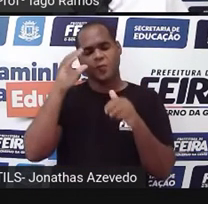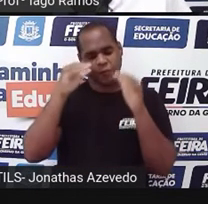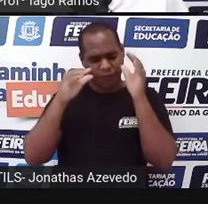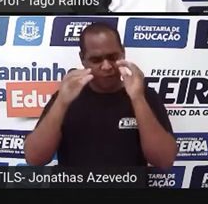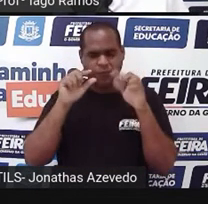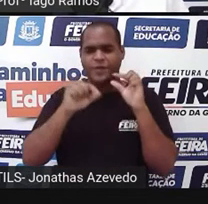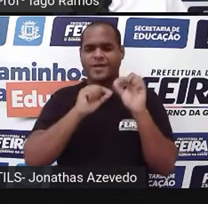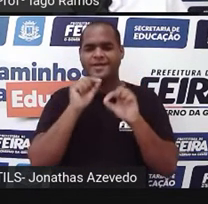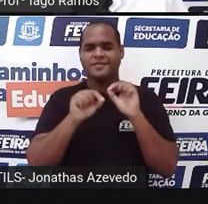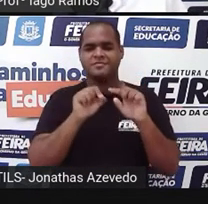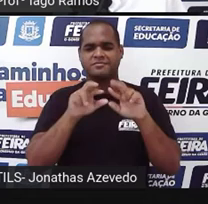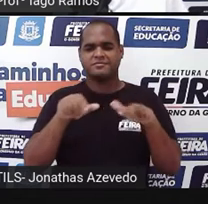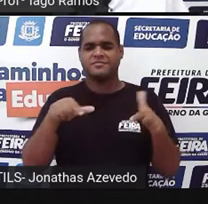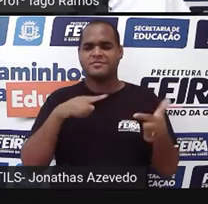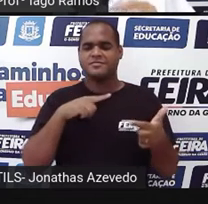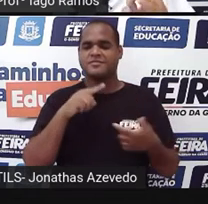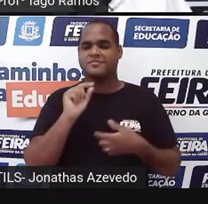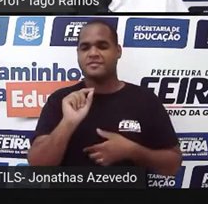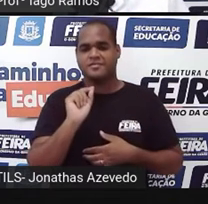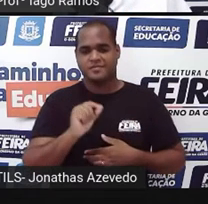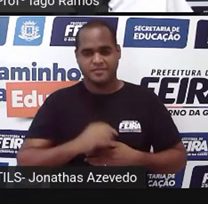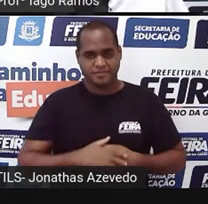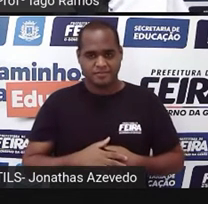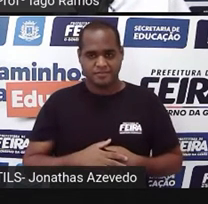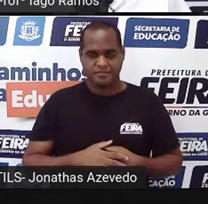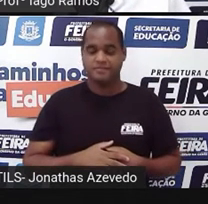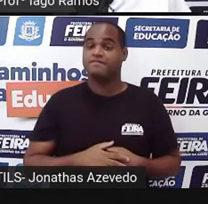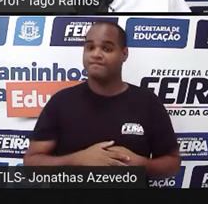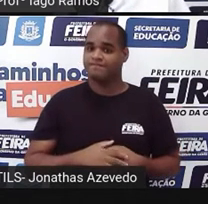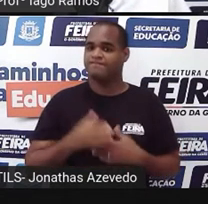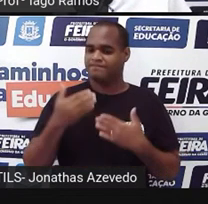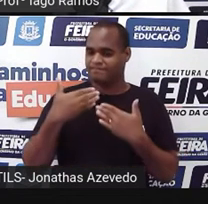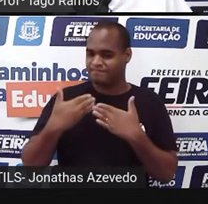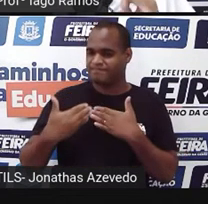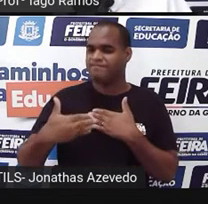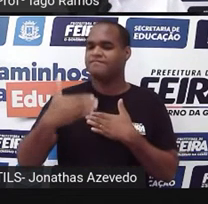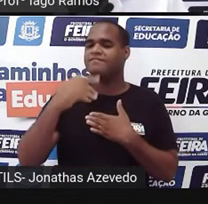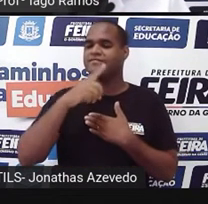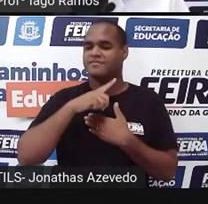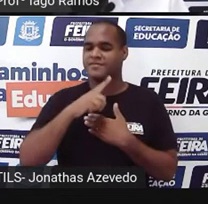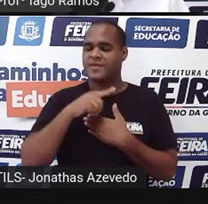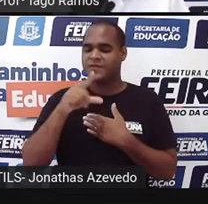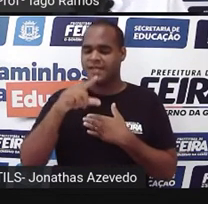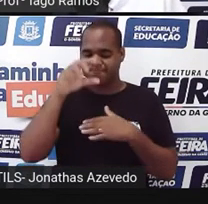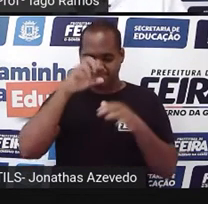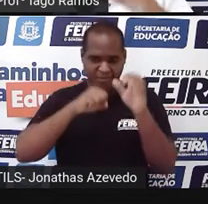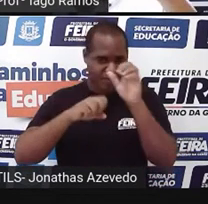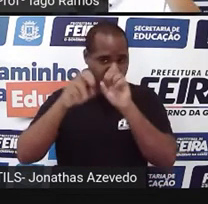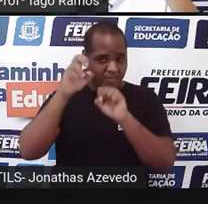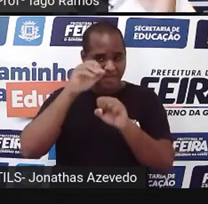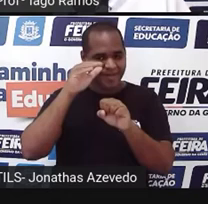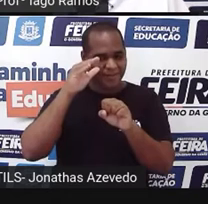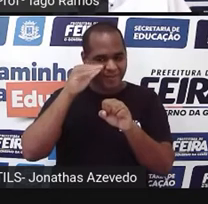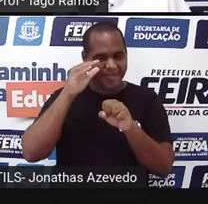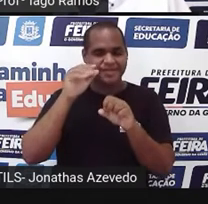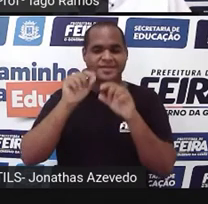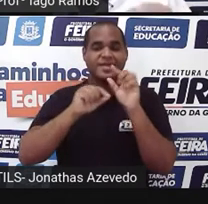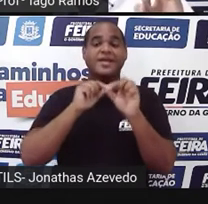curioso nessas frações Oi e aí é que a gente vai né atrás essa curiosidade